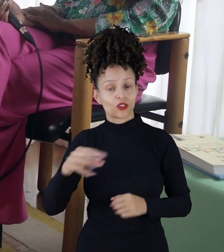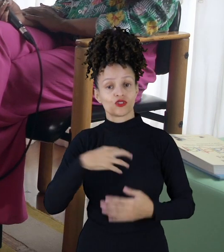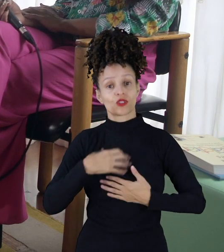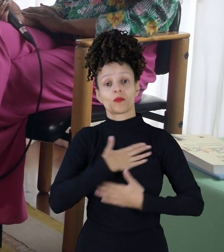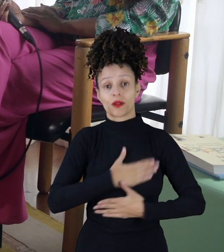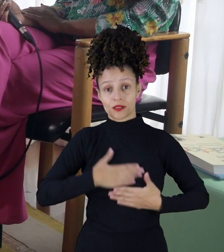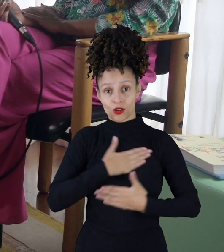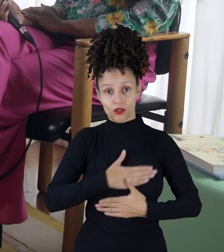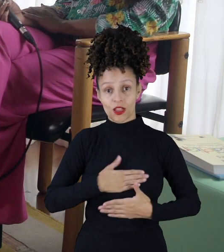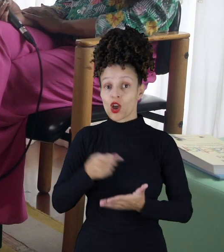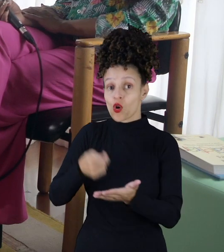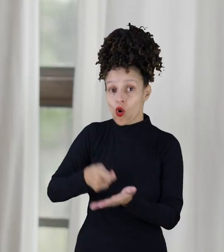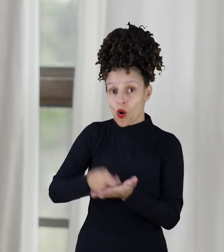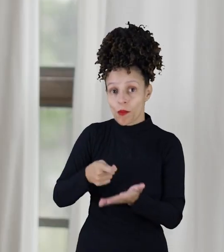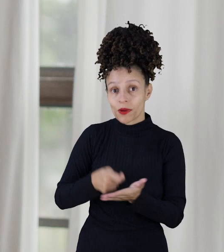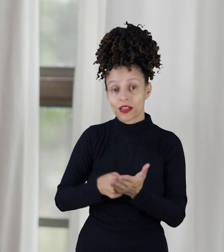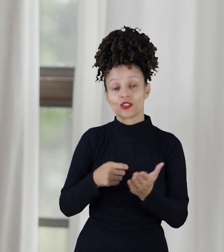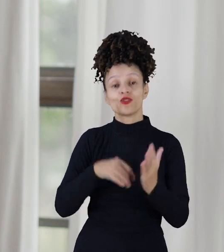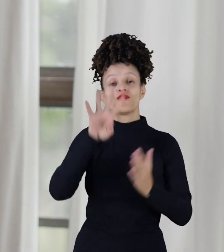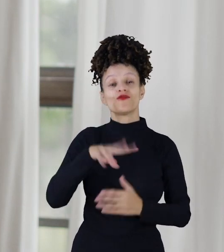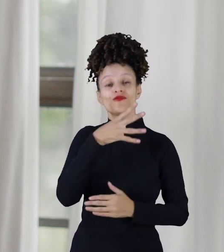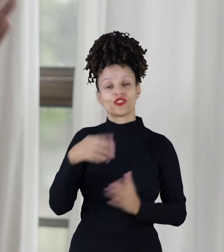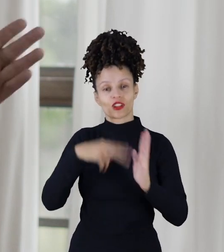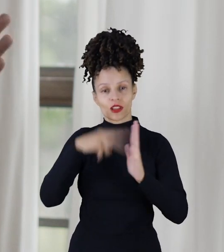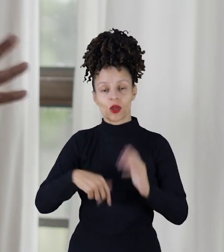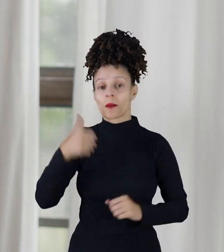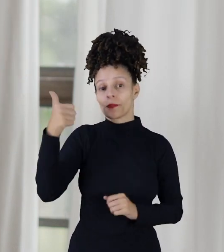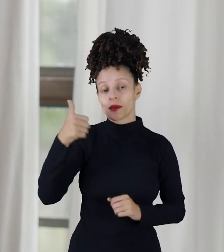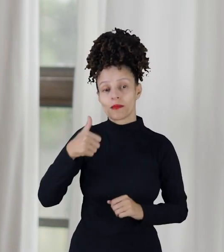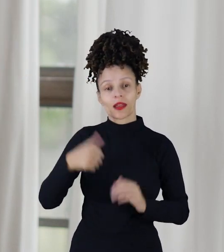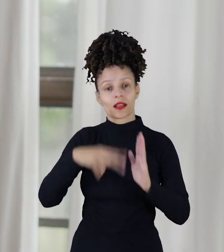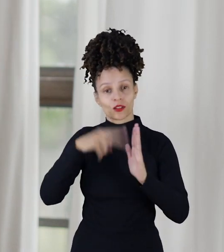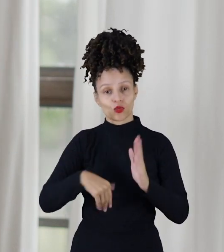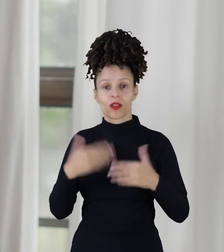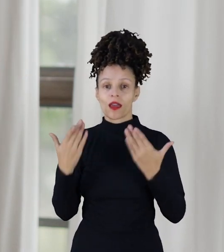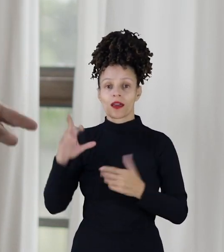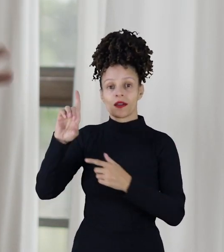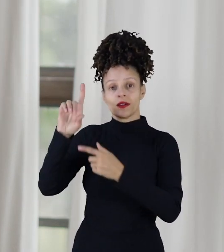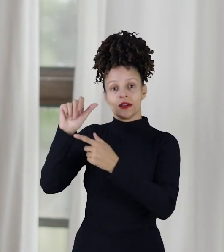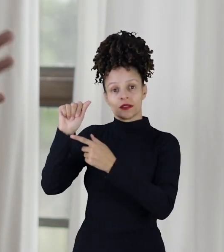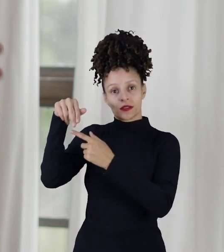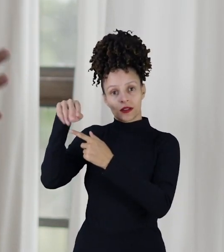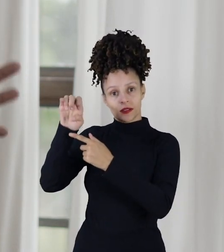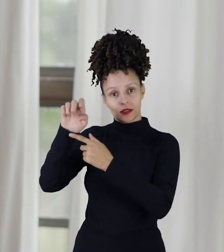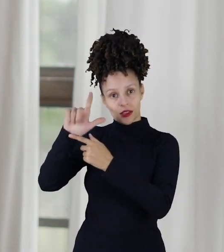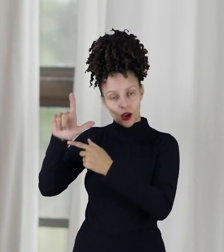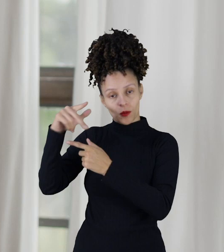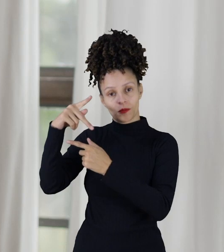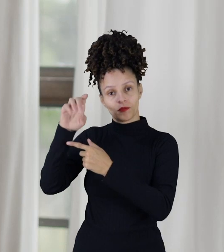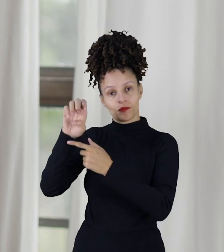da literatura de uma forma prazerosa, sem ficar cobrando aquelas fichinhas de leitura. Então, a primeira leitura que eu indico é Daniel